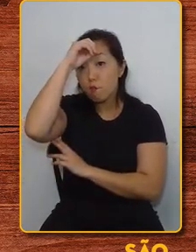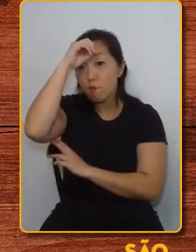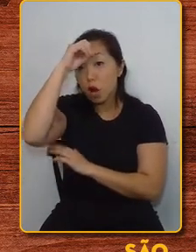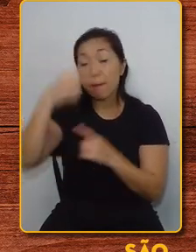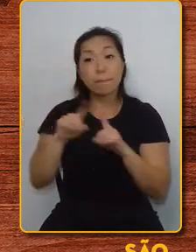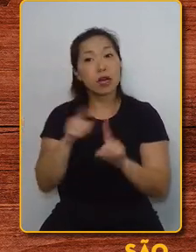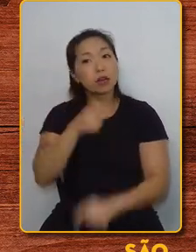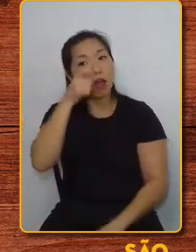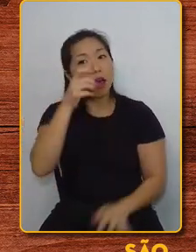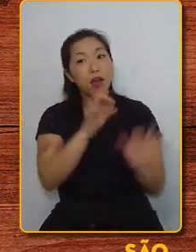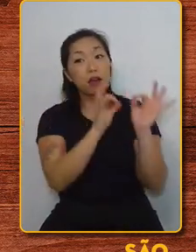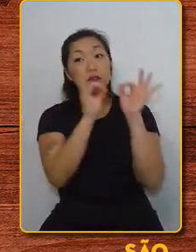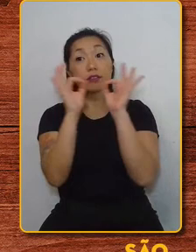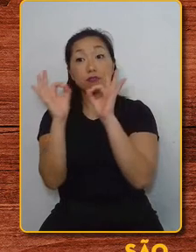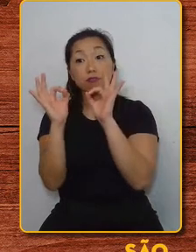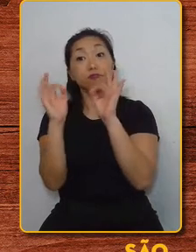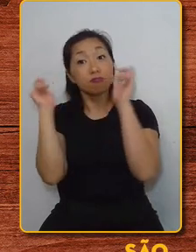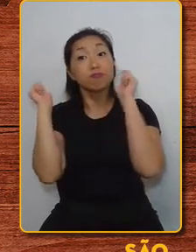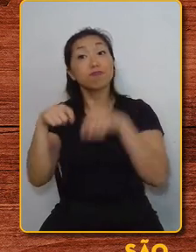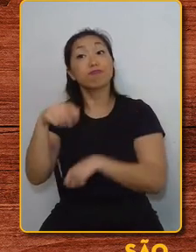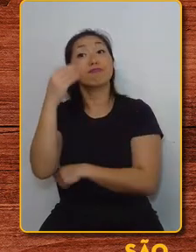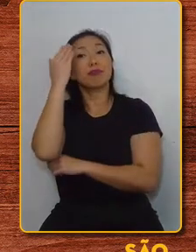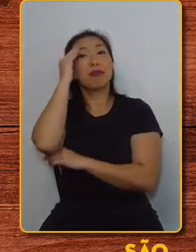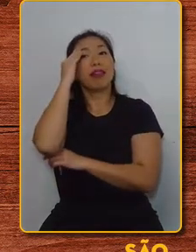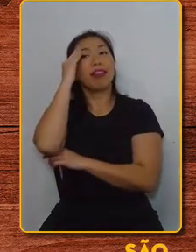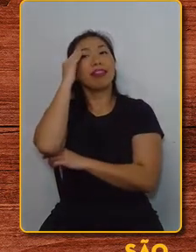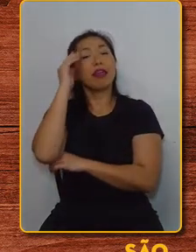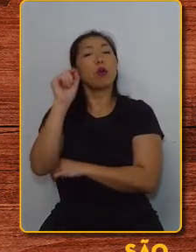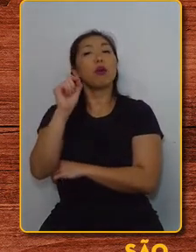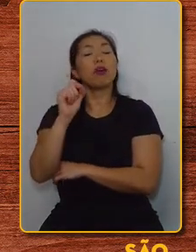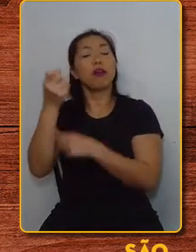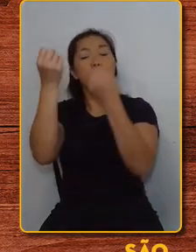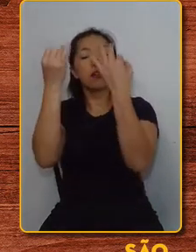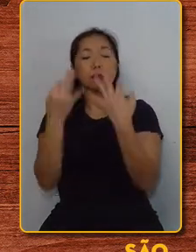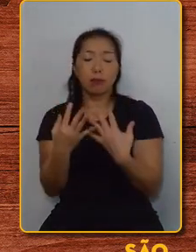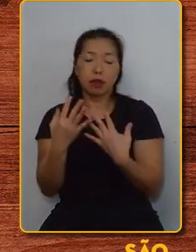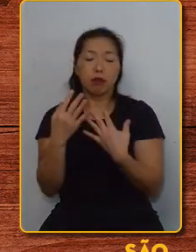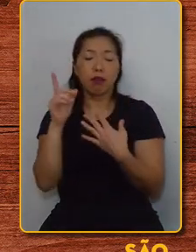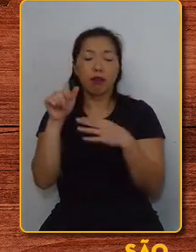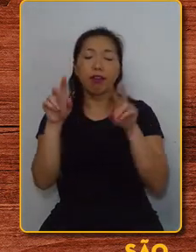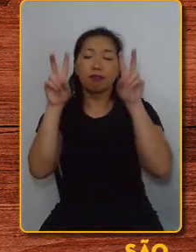consegue entender o que que ele está chamando de agricultura familiar.